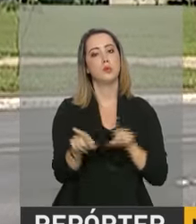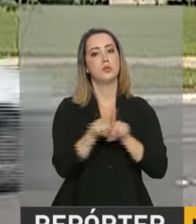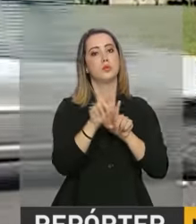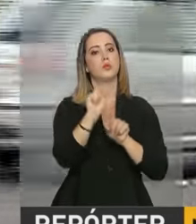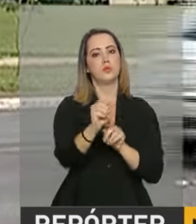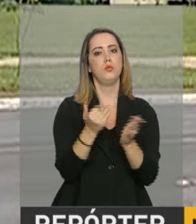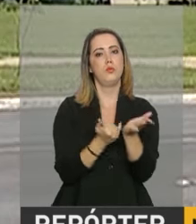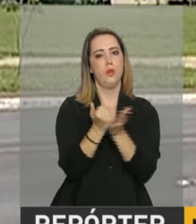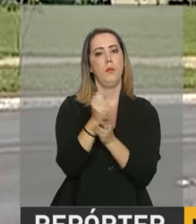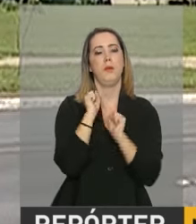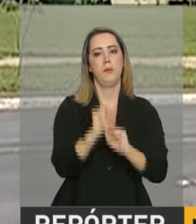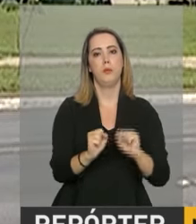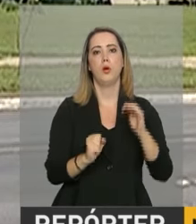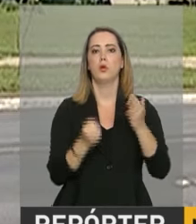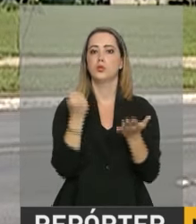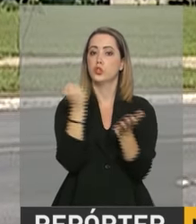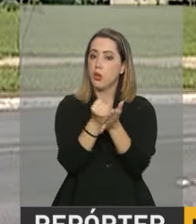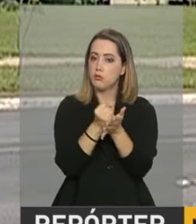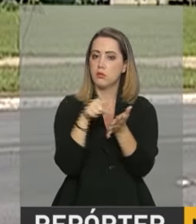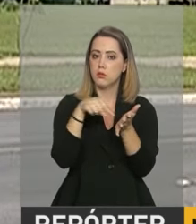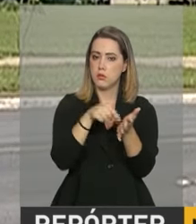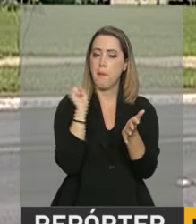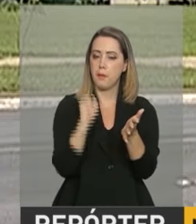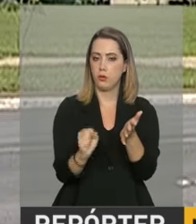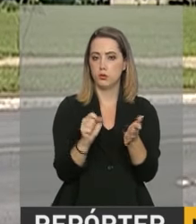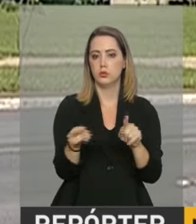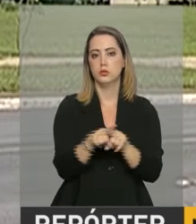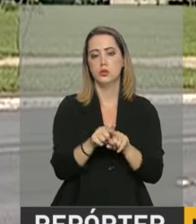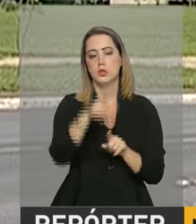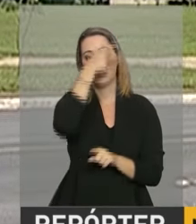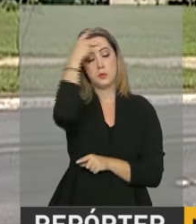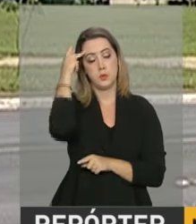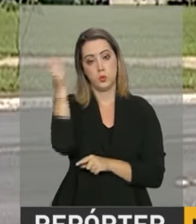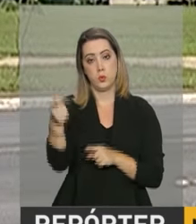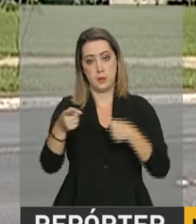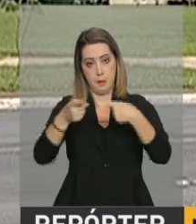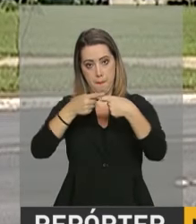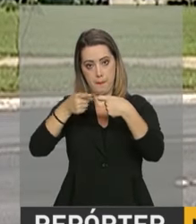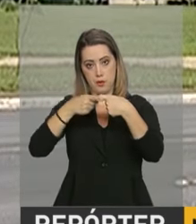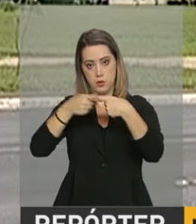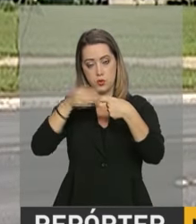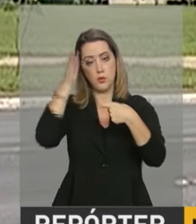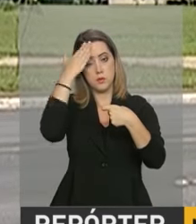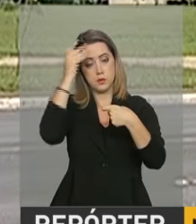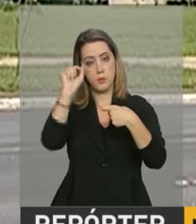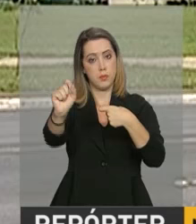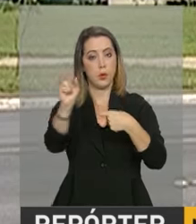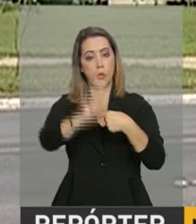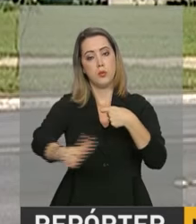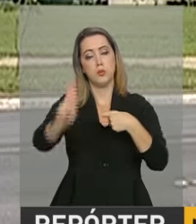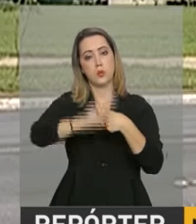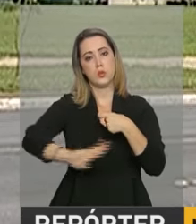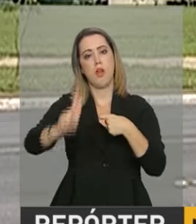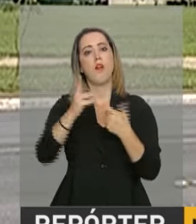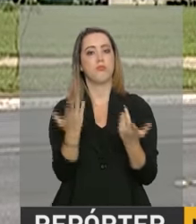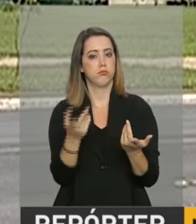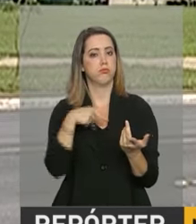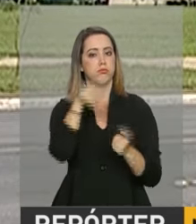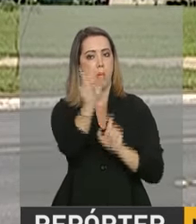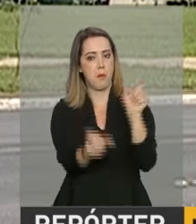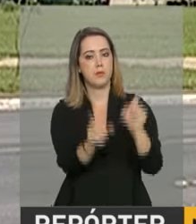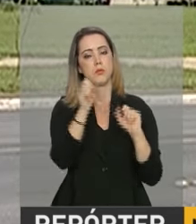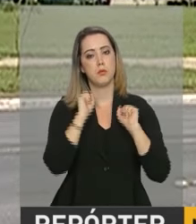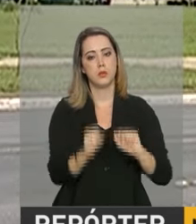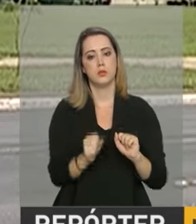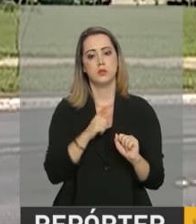como princípio ativo. Com a atualização da portaria, os médicos vão saber como o medicamento poderá ser prescrito. O